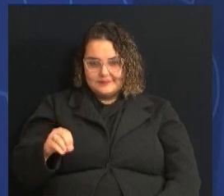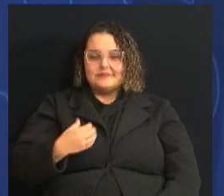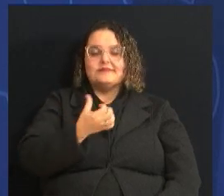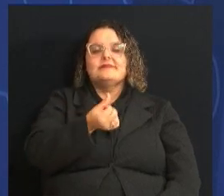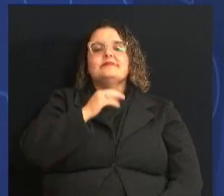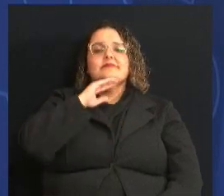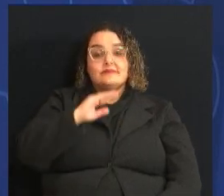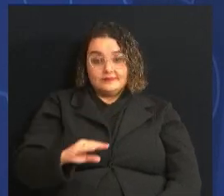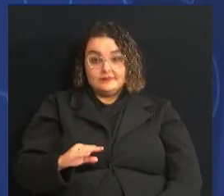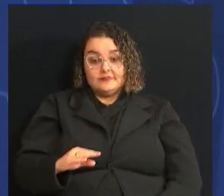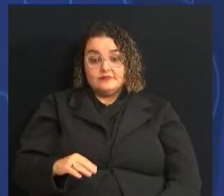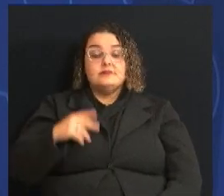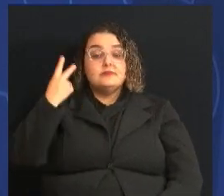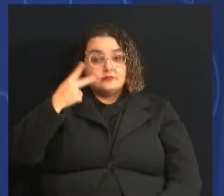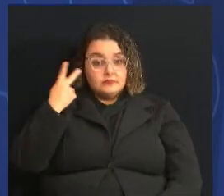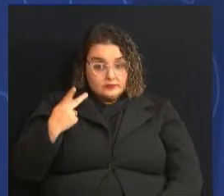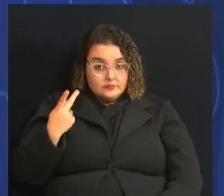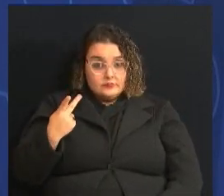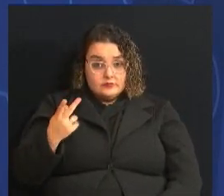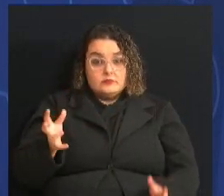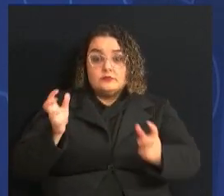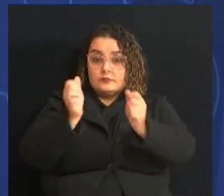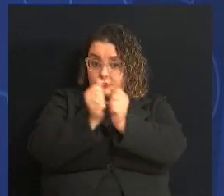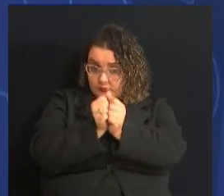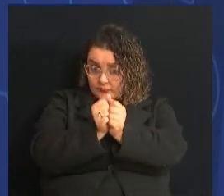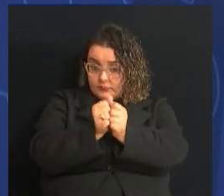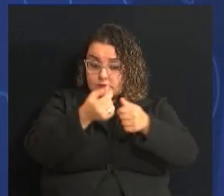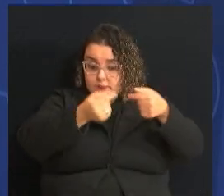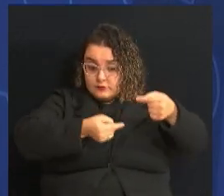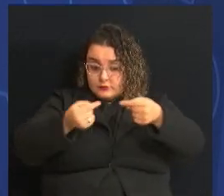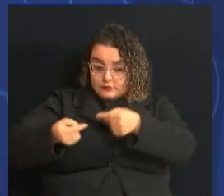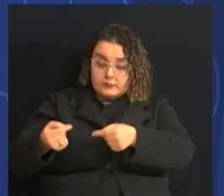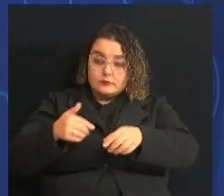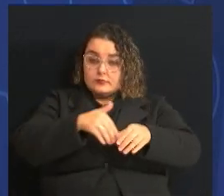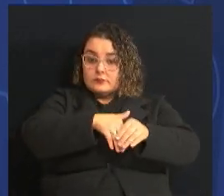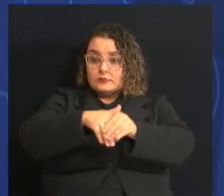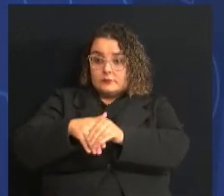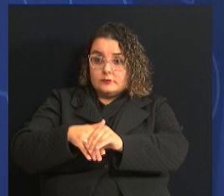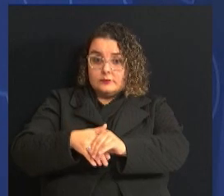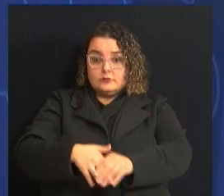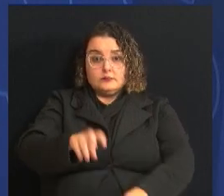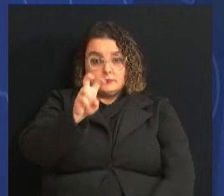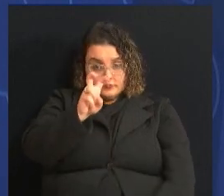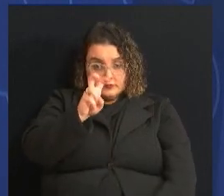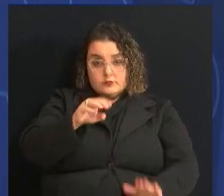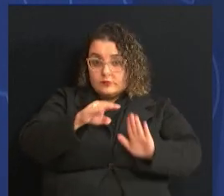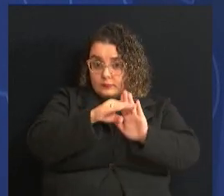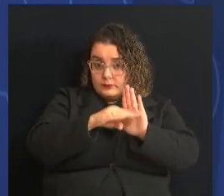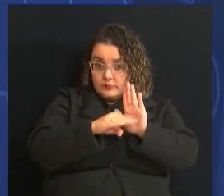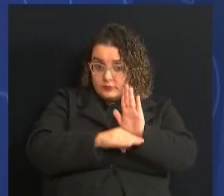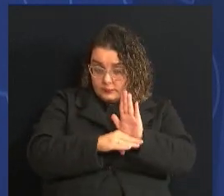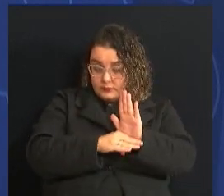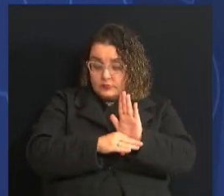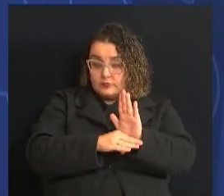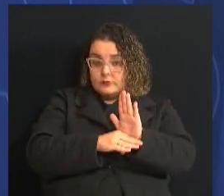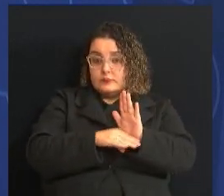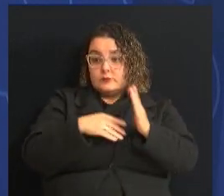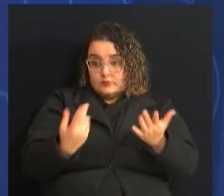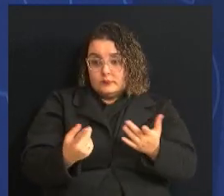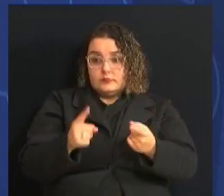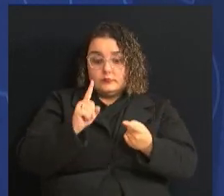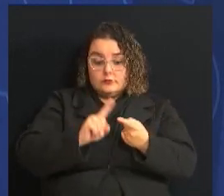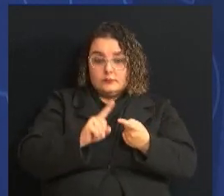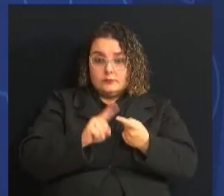os parlamentares vão se reunir para discutir e votar 5 projetos. Entre eles está, em